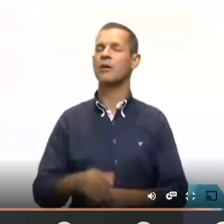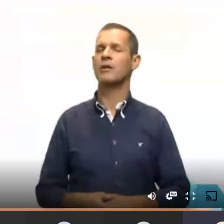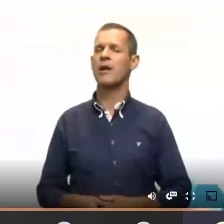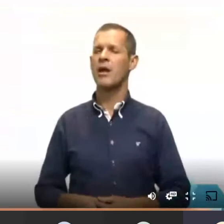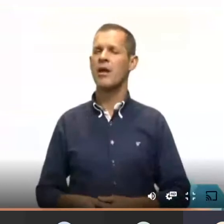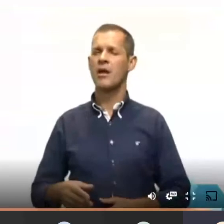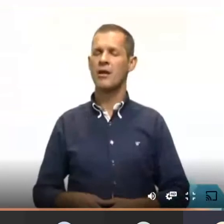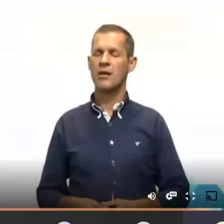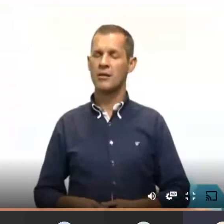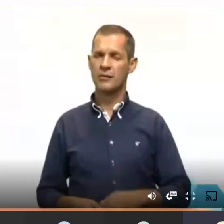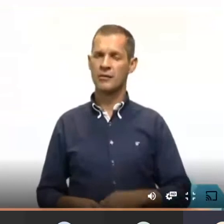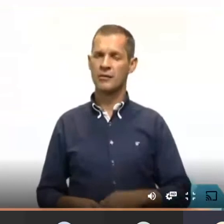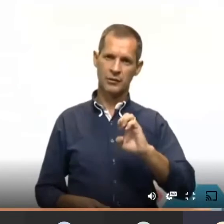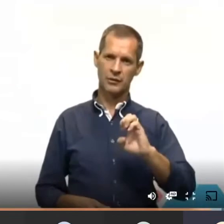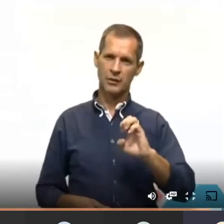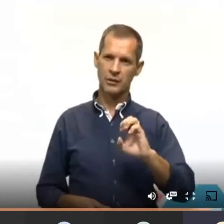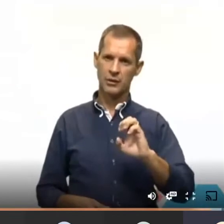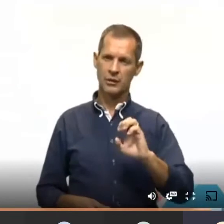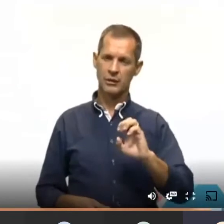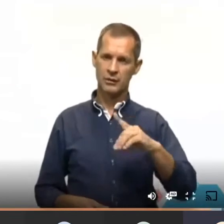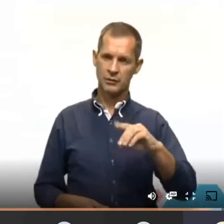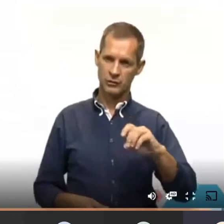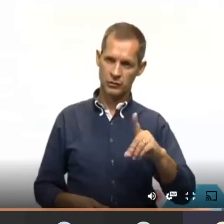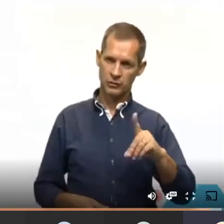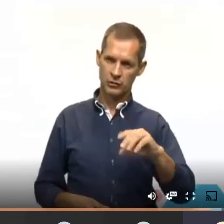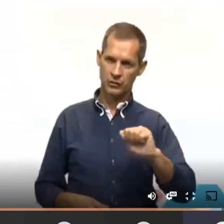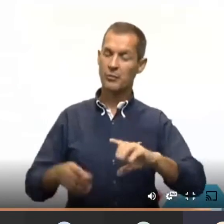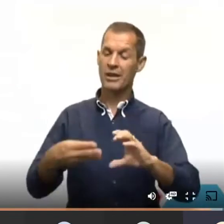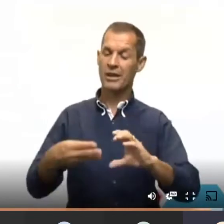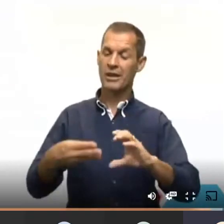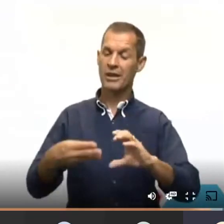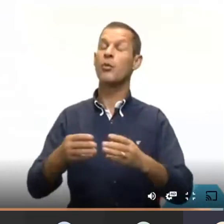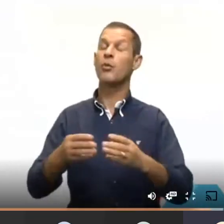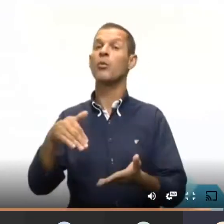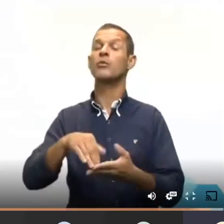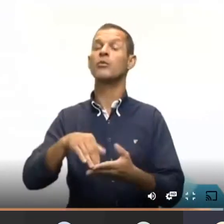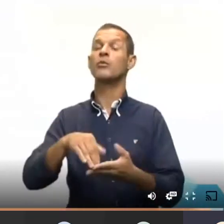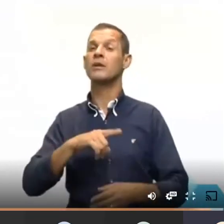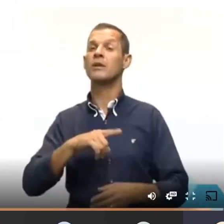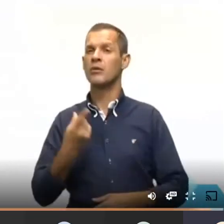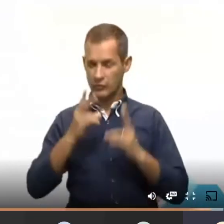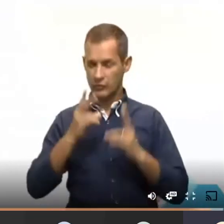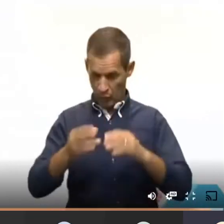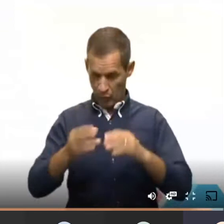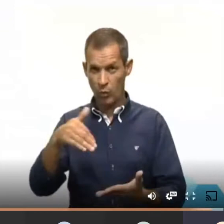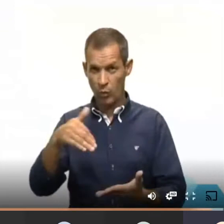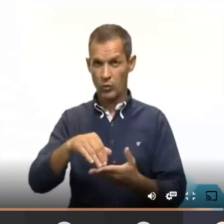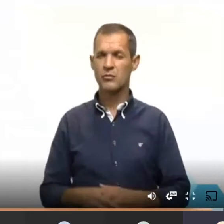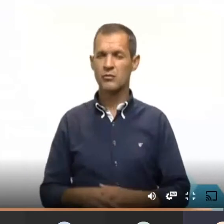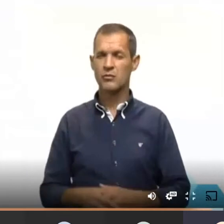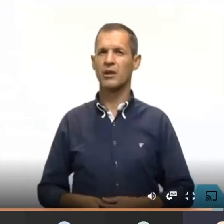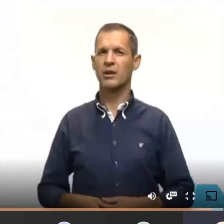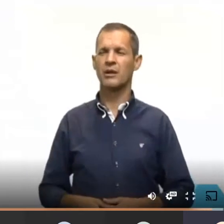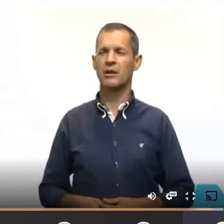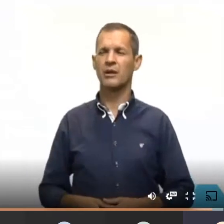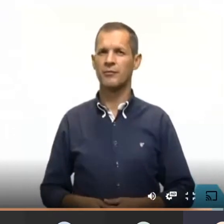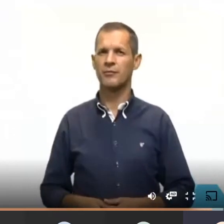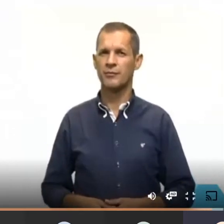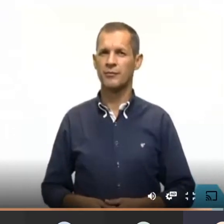degradação enzimática das endonucleases, tá certo? E, por fim, a gente consegue ver o último processo